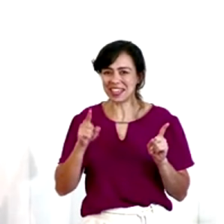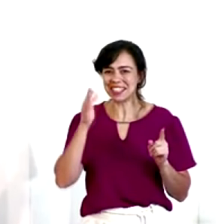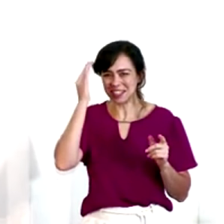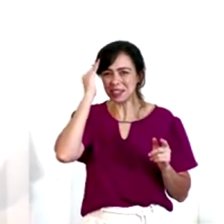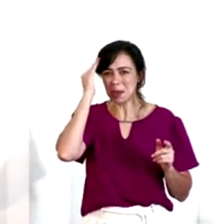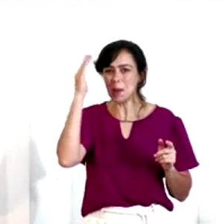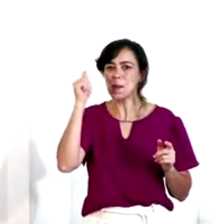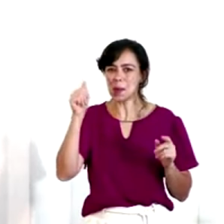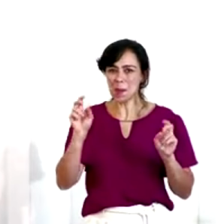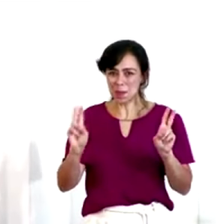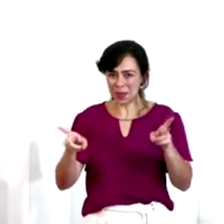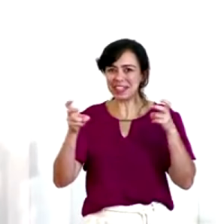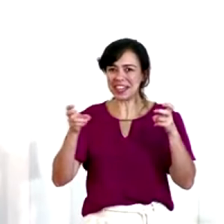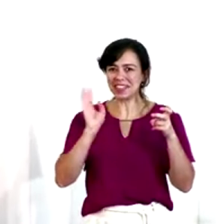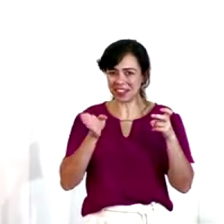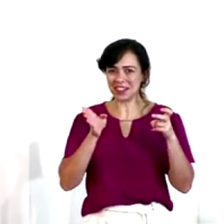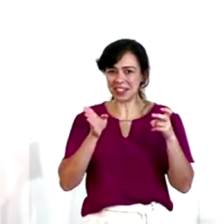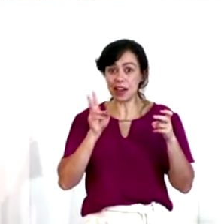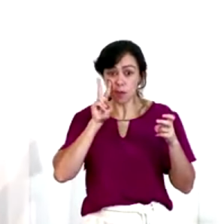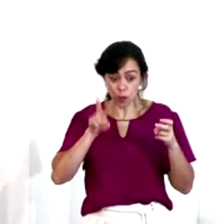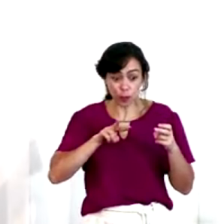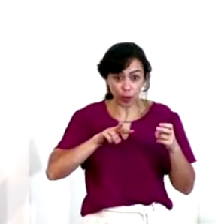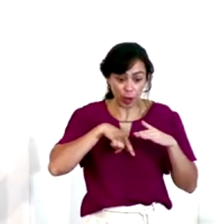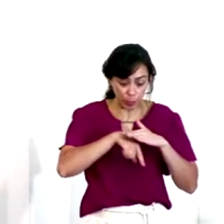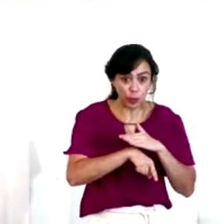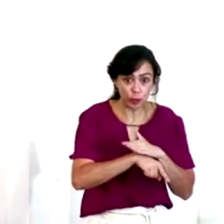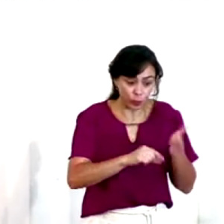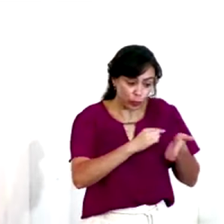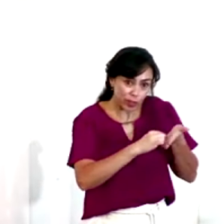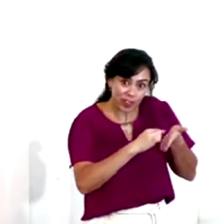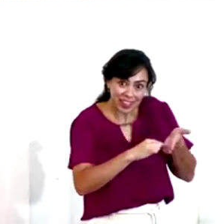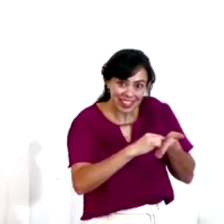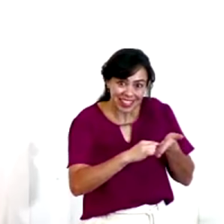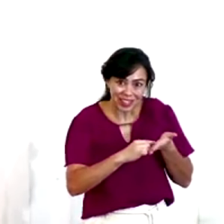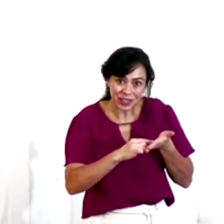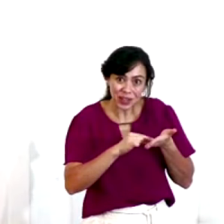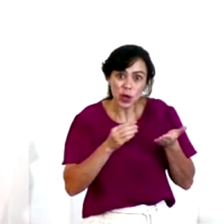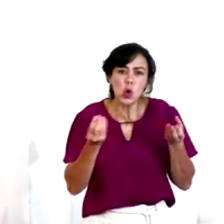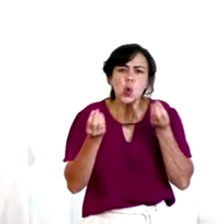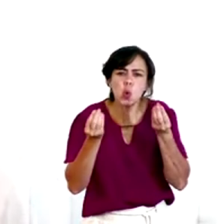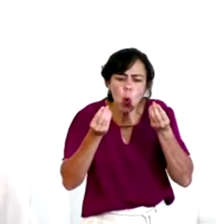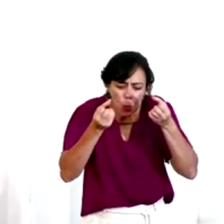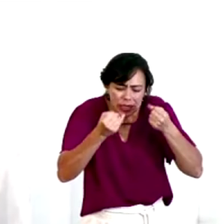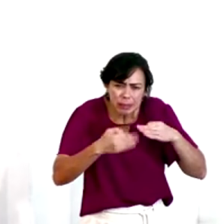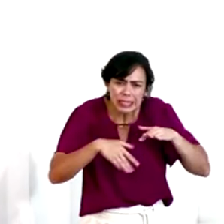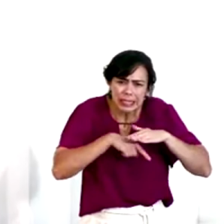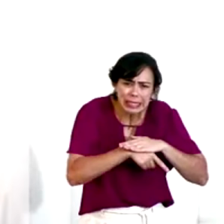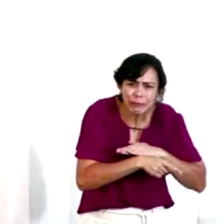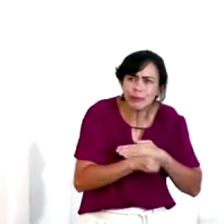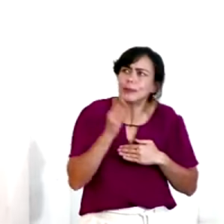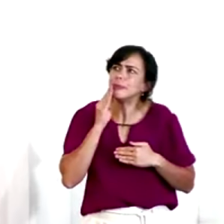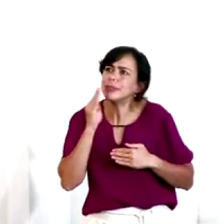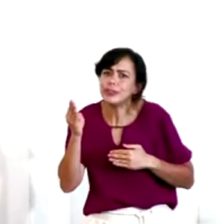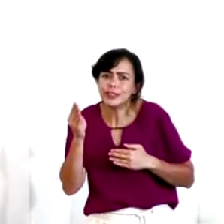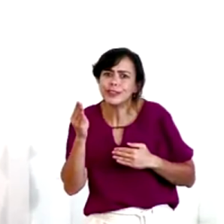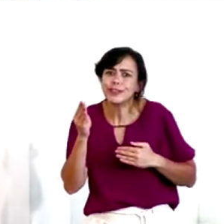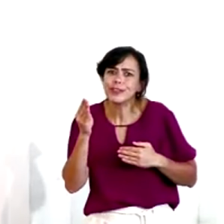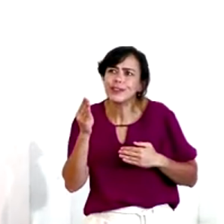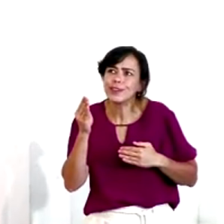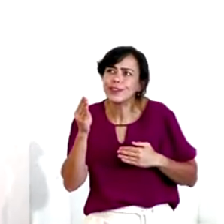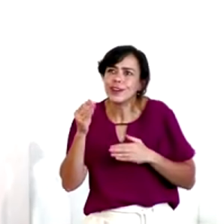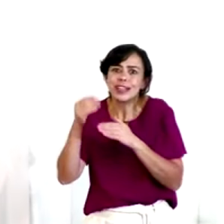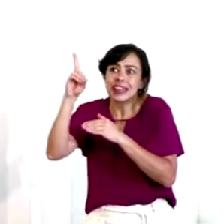para marcar a tonalidade ou a direção do seu pedido de restauração a Deus. E a